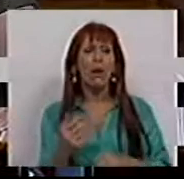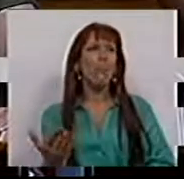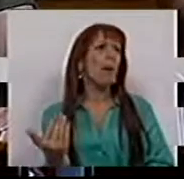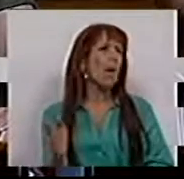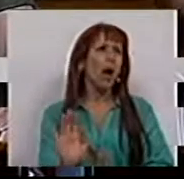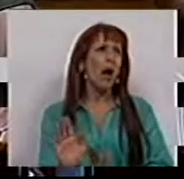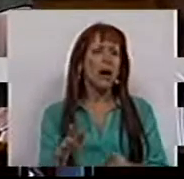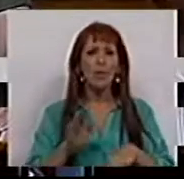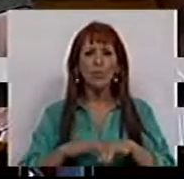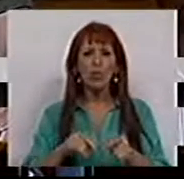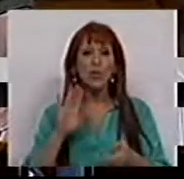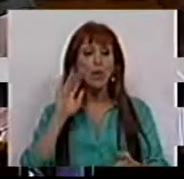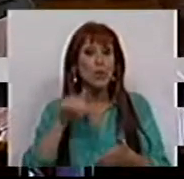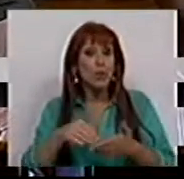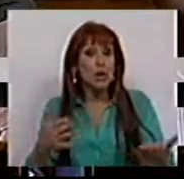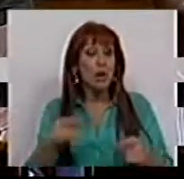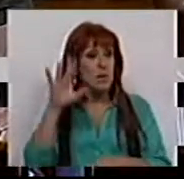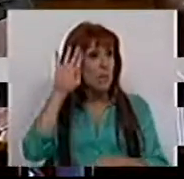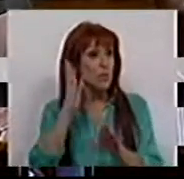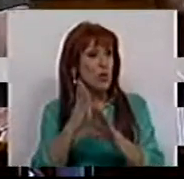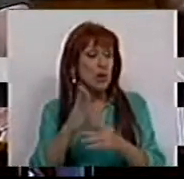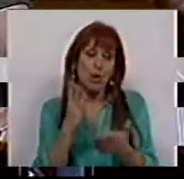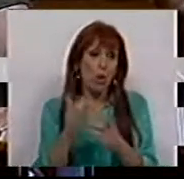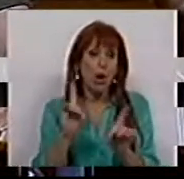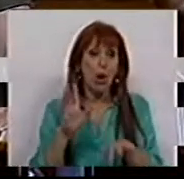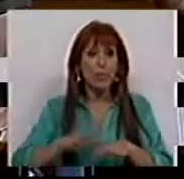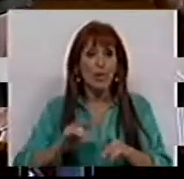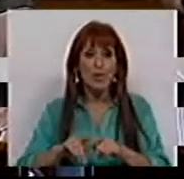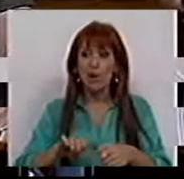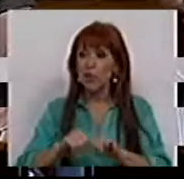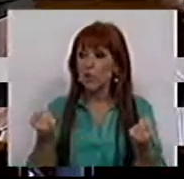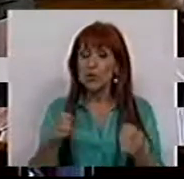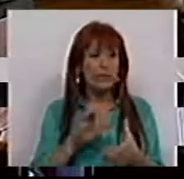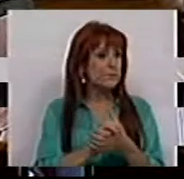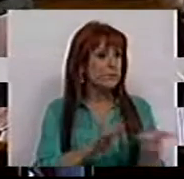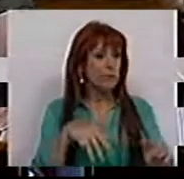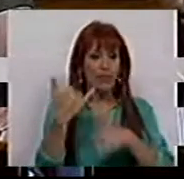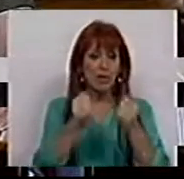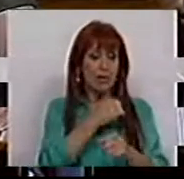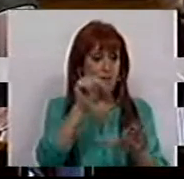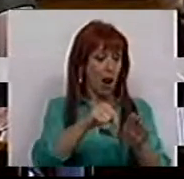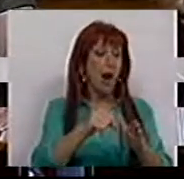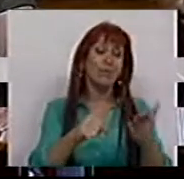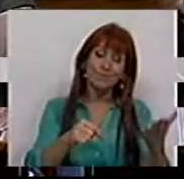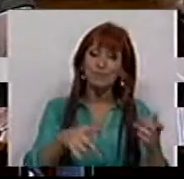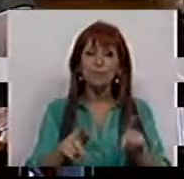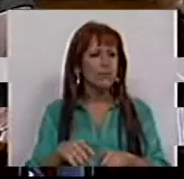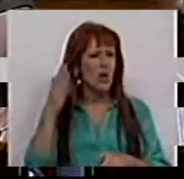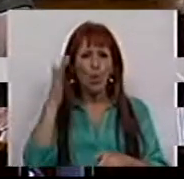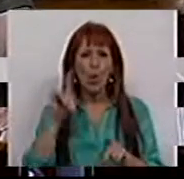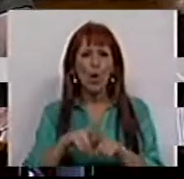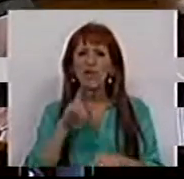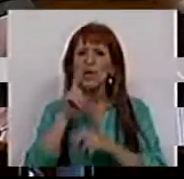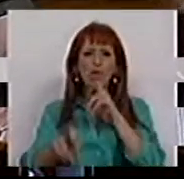delongas quanto às consequências psicológicas e não só, face à ruptura conjugal e violência doméstica, não nos parece